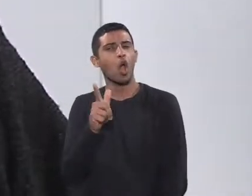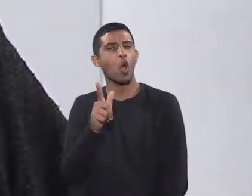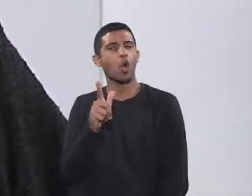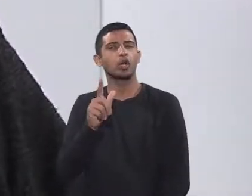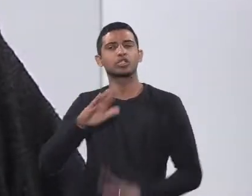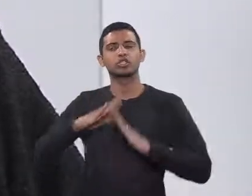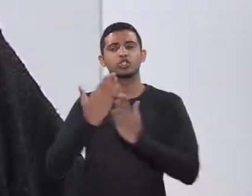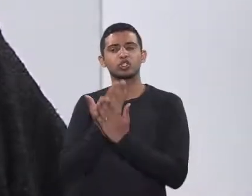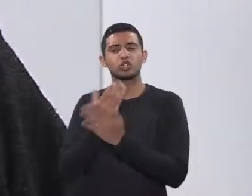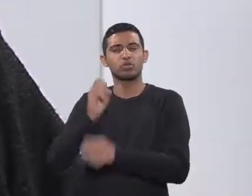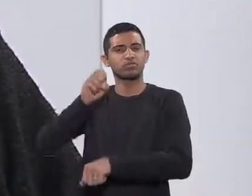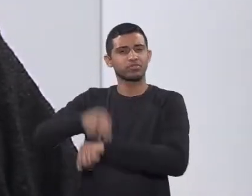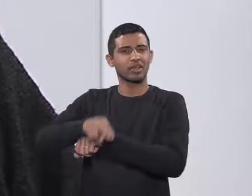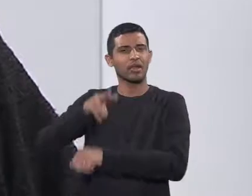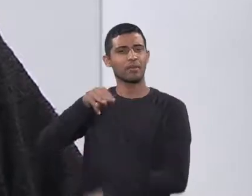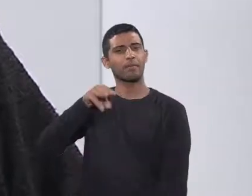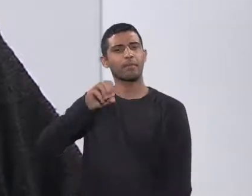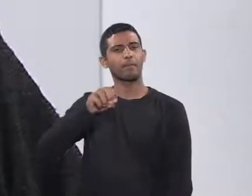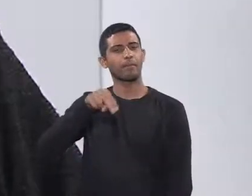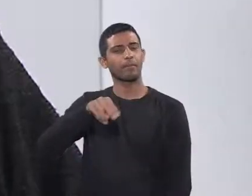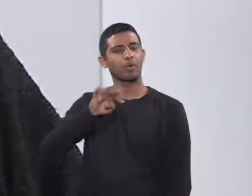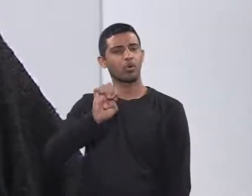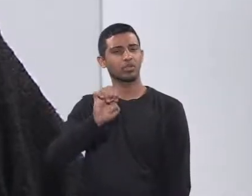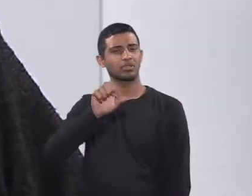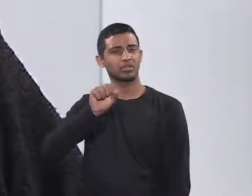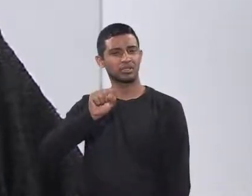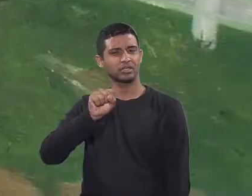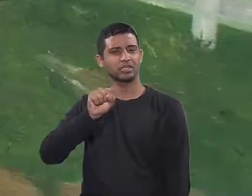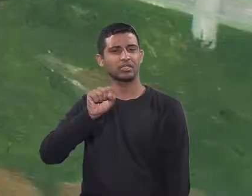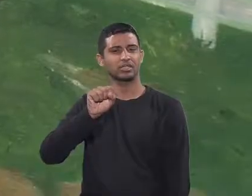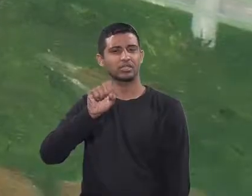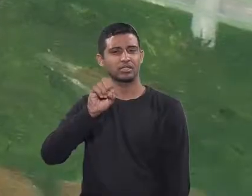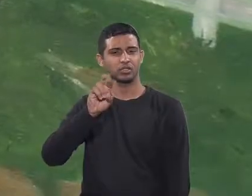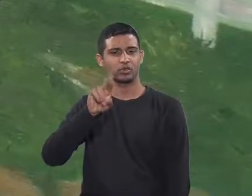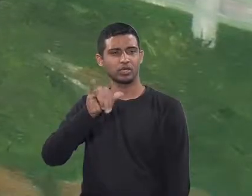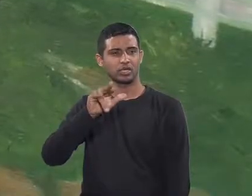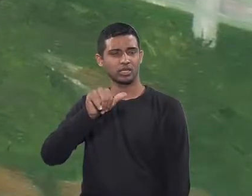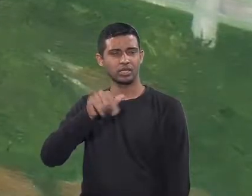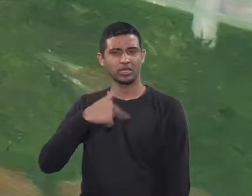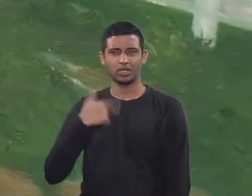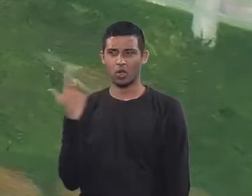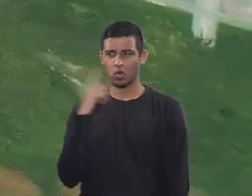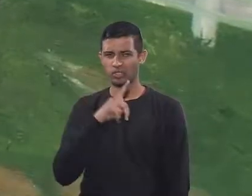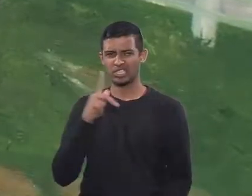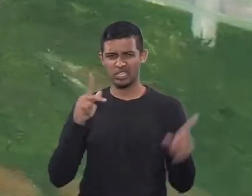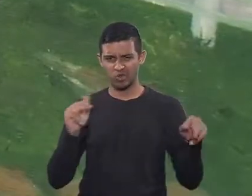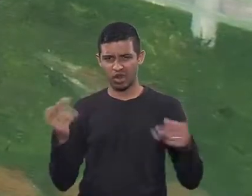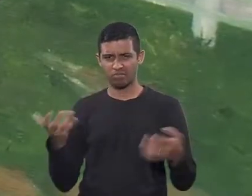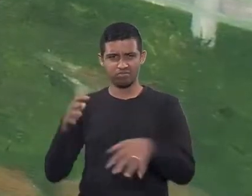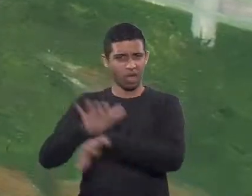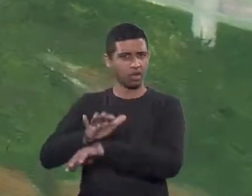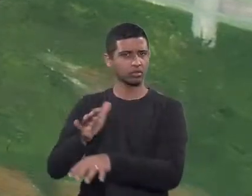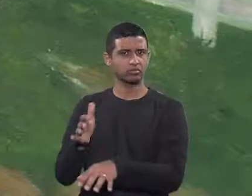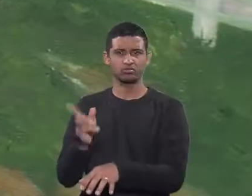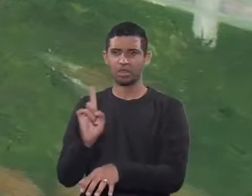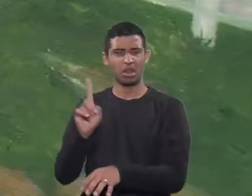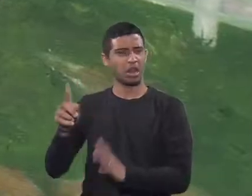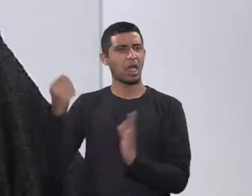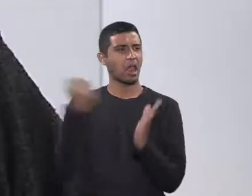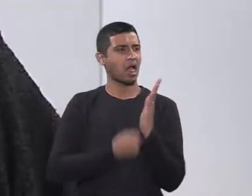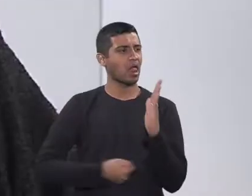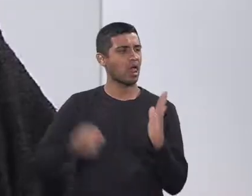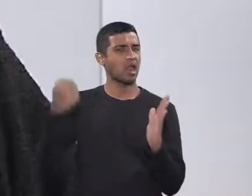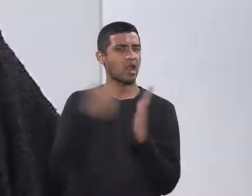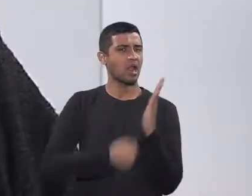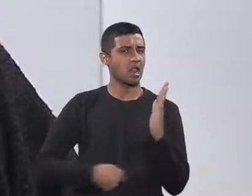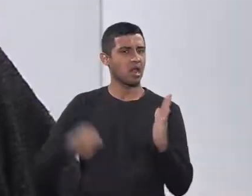escolas montessorianas e não consegui essa mesma inclusão. Eram escolas rigorosas que